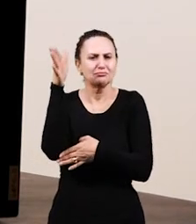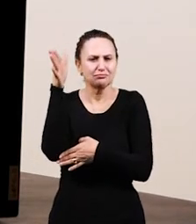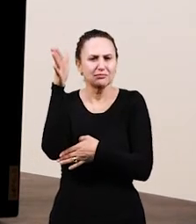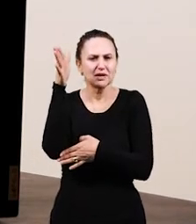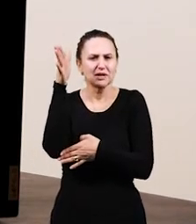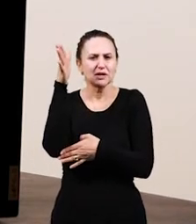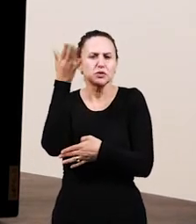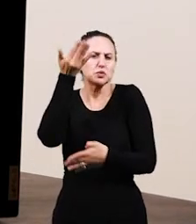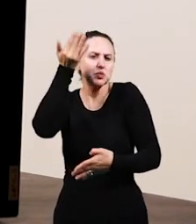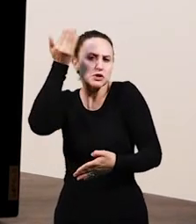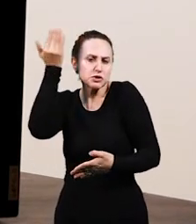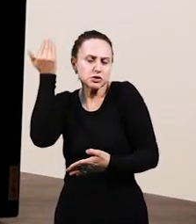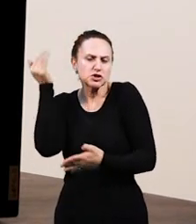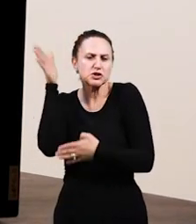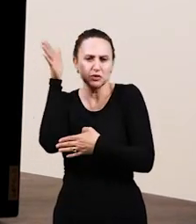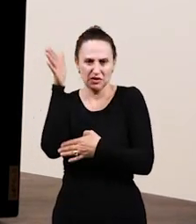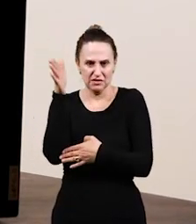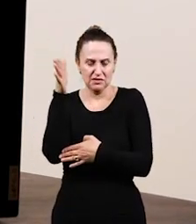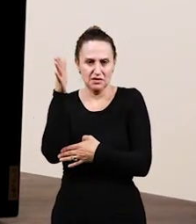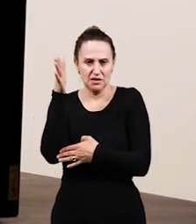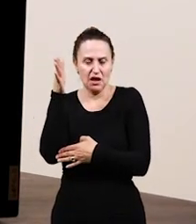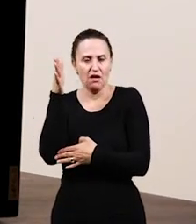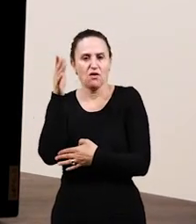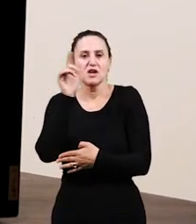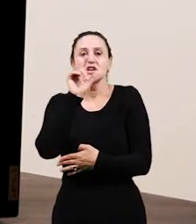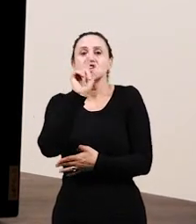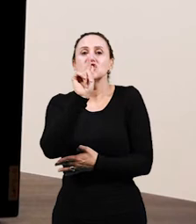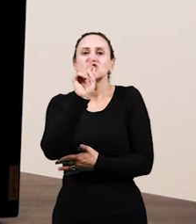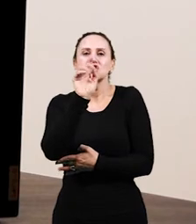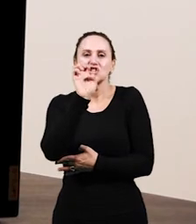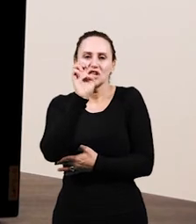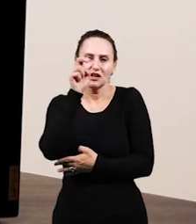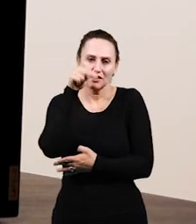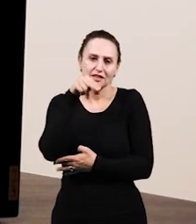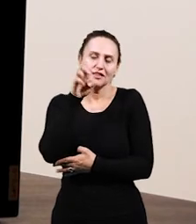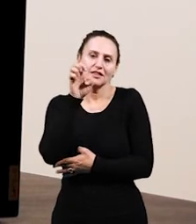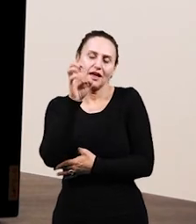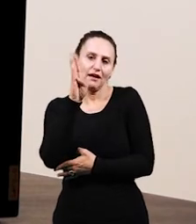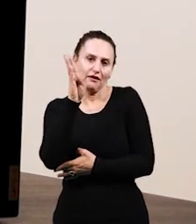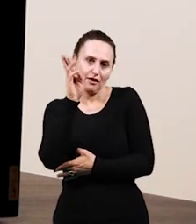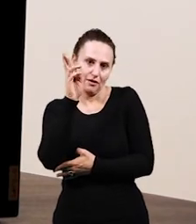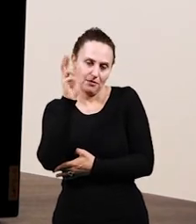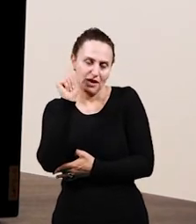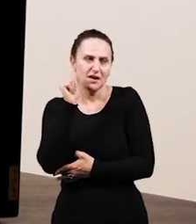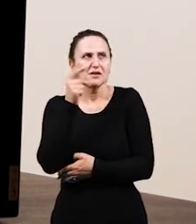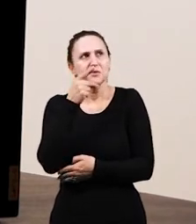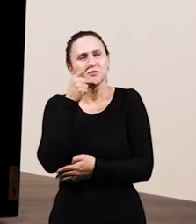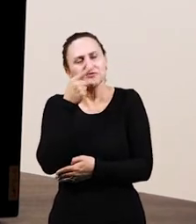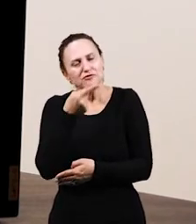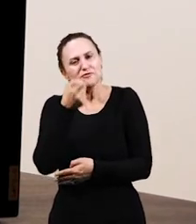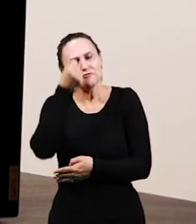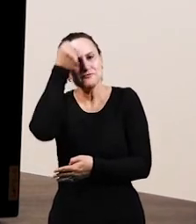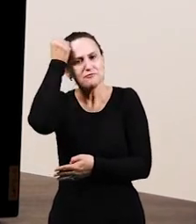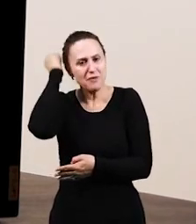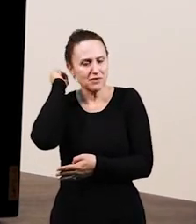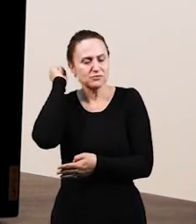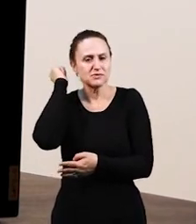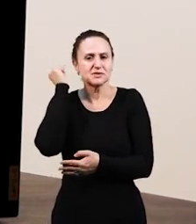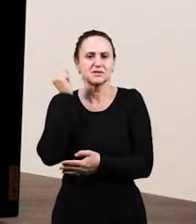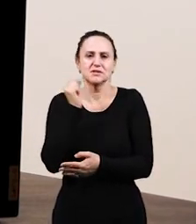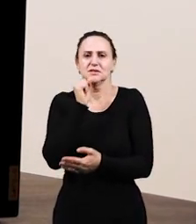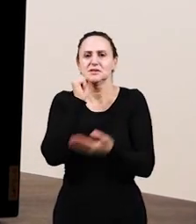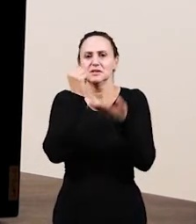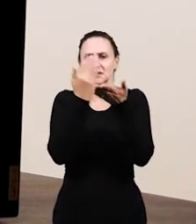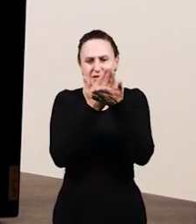nos porões e o antigo hotel em Genebra então quando a gente fala em suas ir e ineditismo da obra